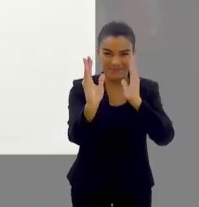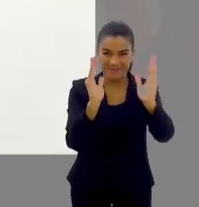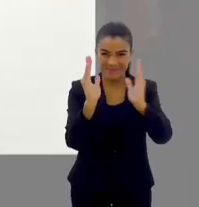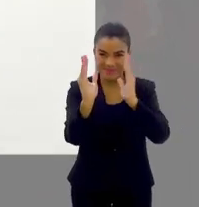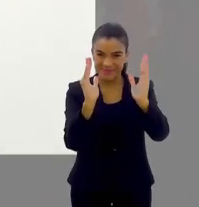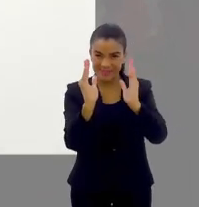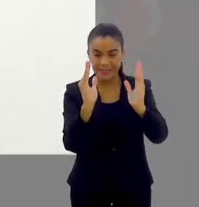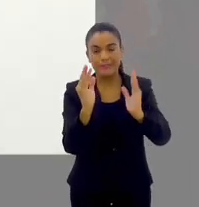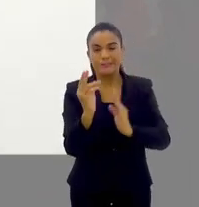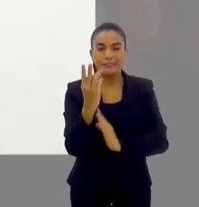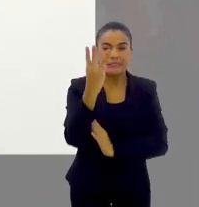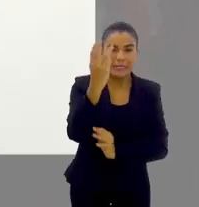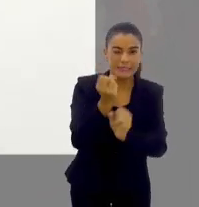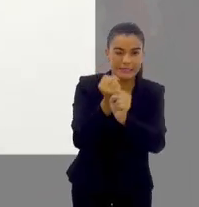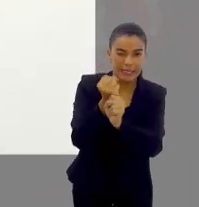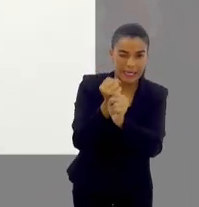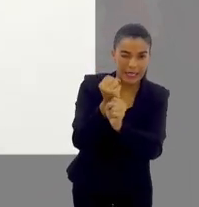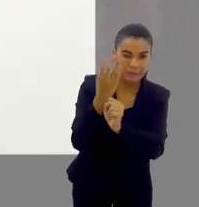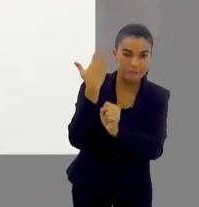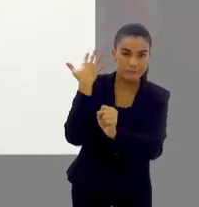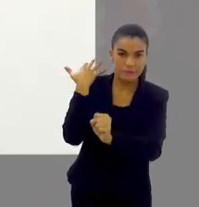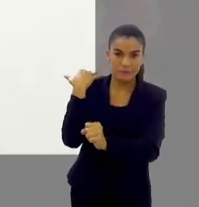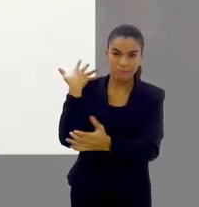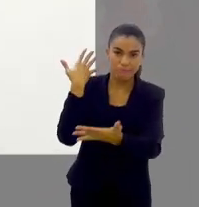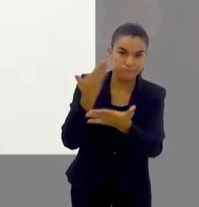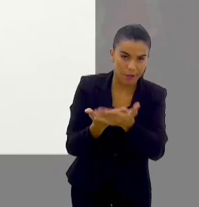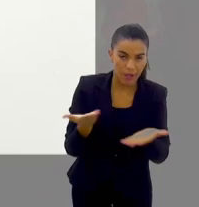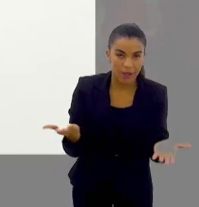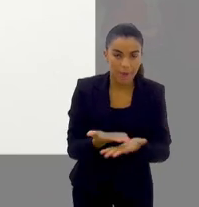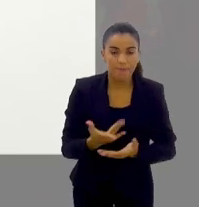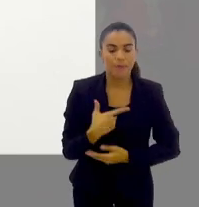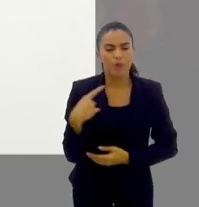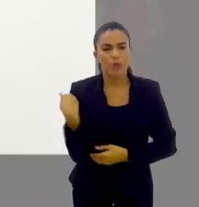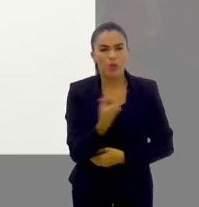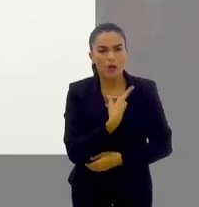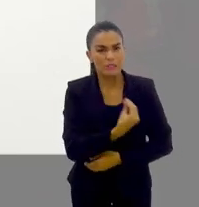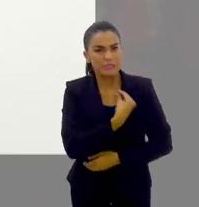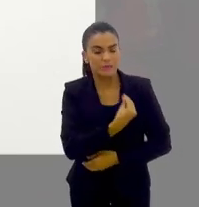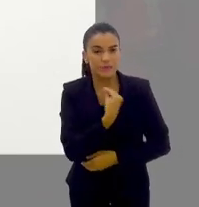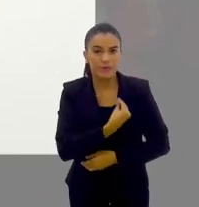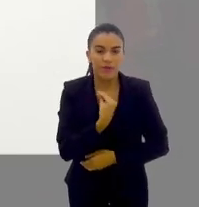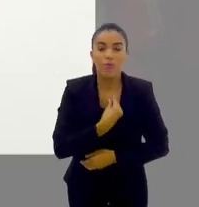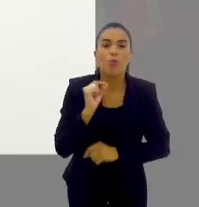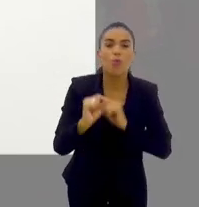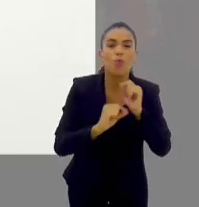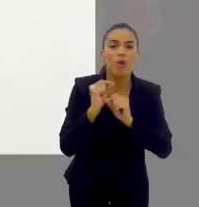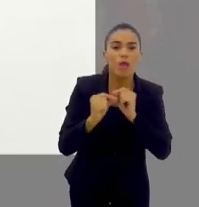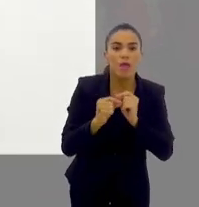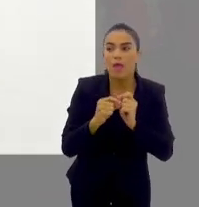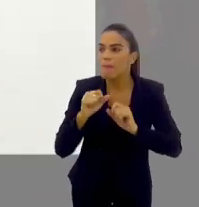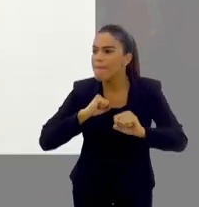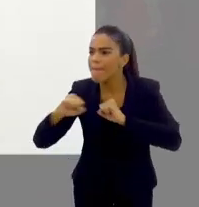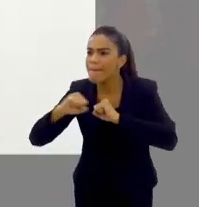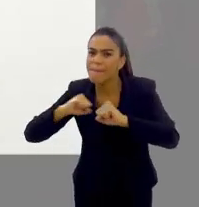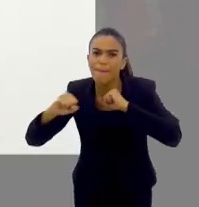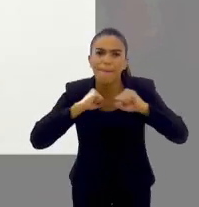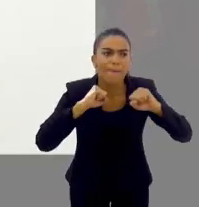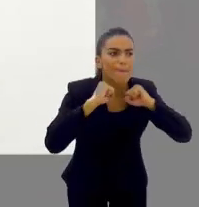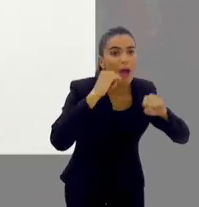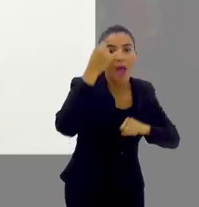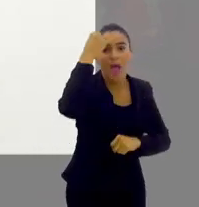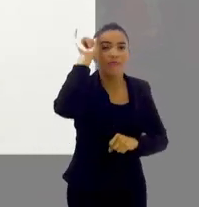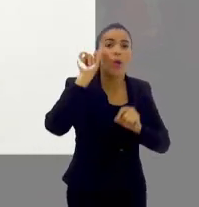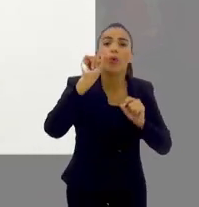esse período aí, dos últimos 3 anos já quase, nós vivemos de forma intensa a combate a um